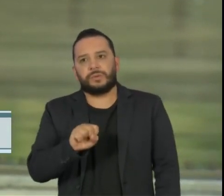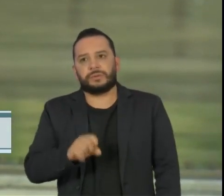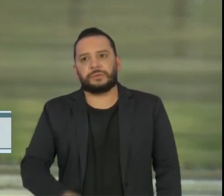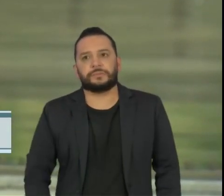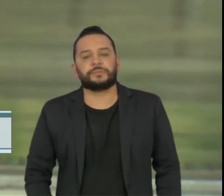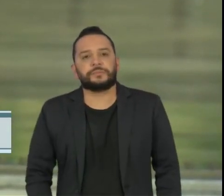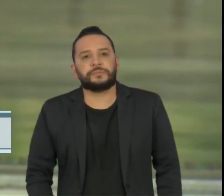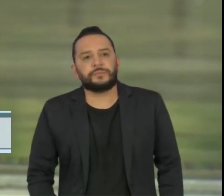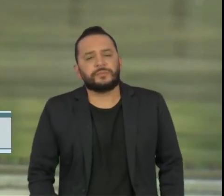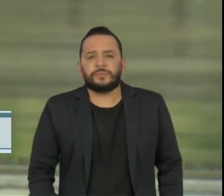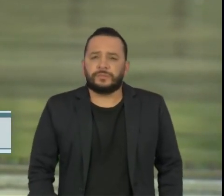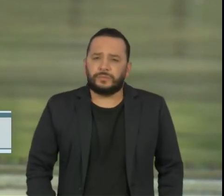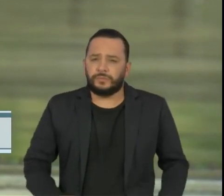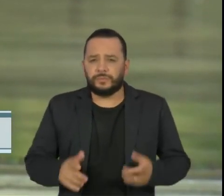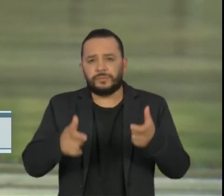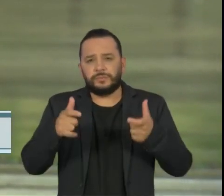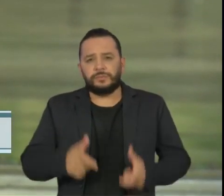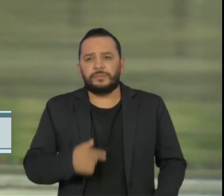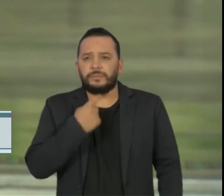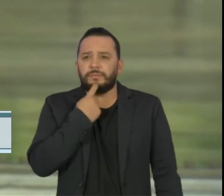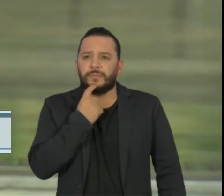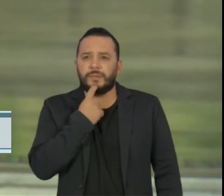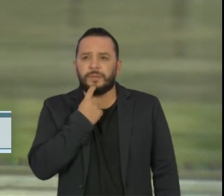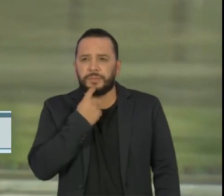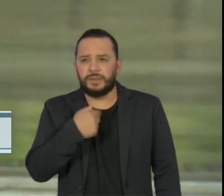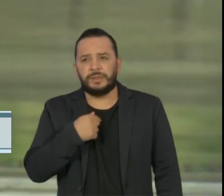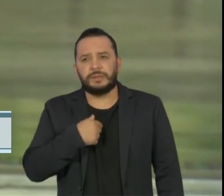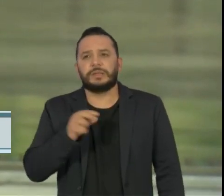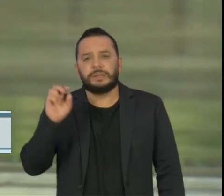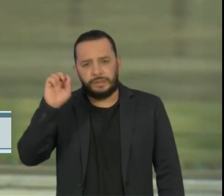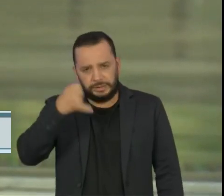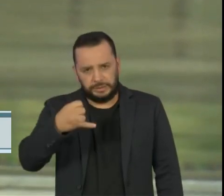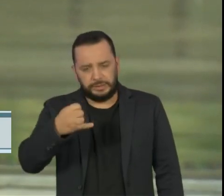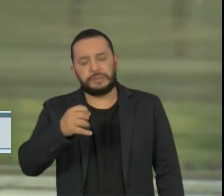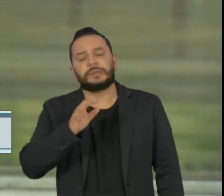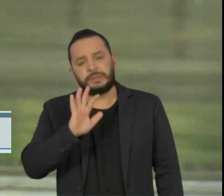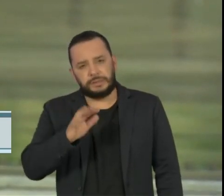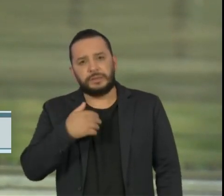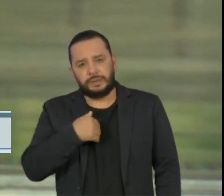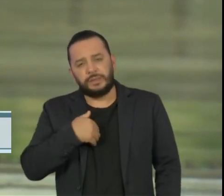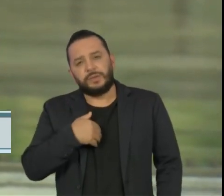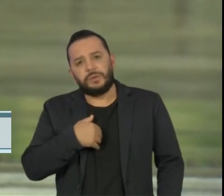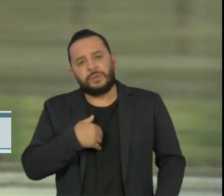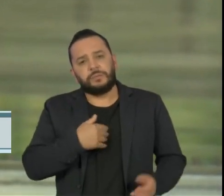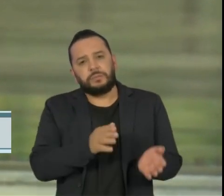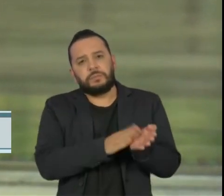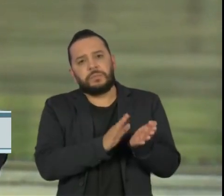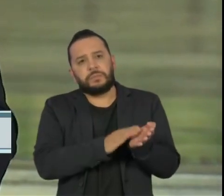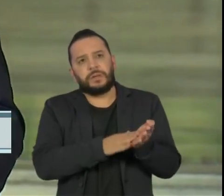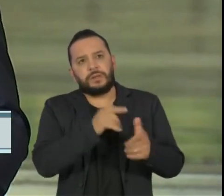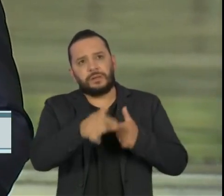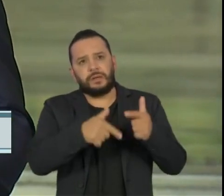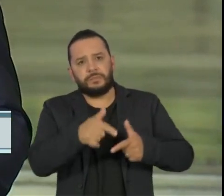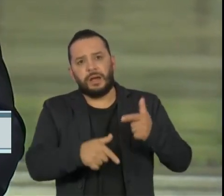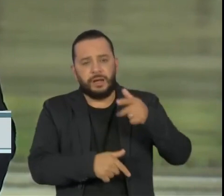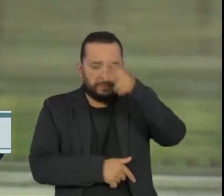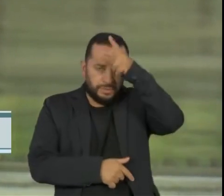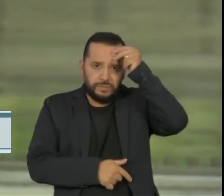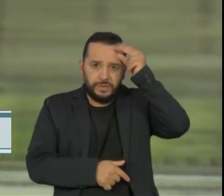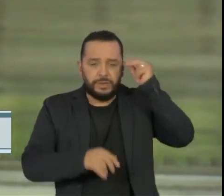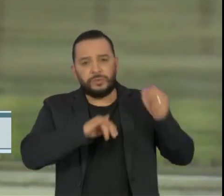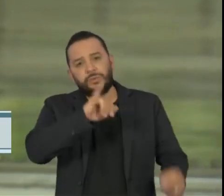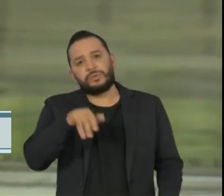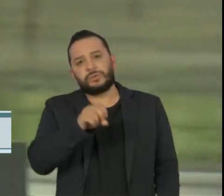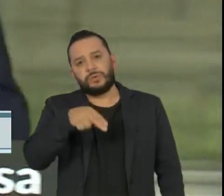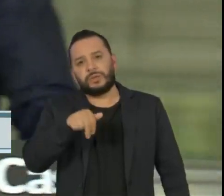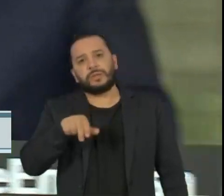Sobre a região de Campinas, sim, eu quero aproveitar e ressaltar o excepcional trabalho que o prefeito Jonas Donizete tem feito, aumentando o